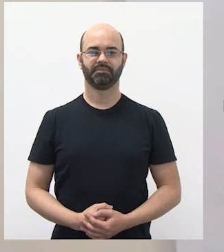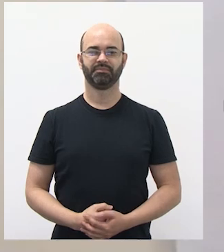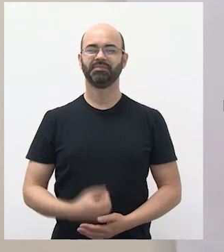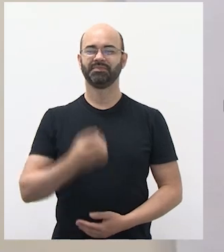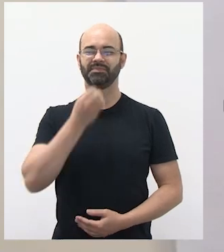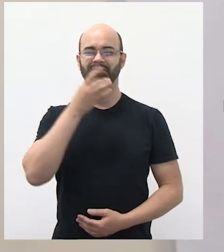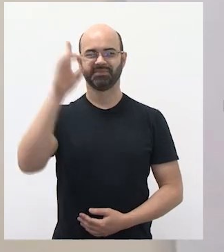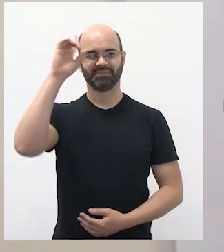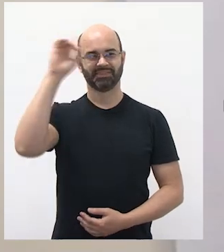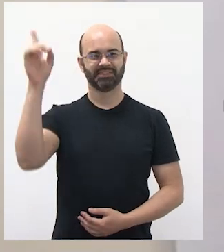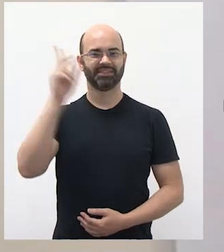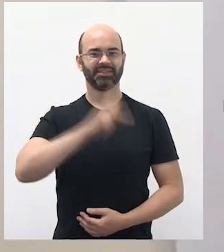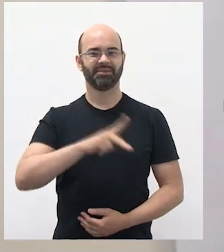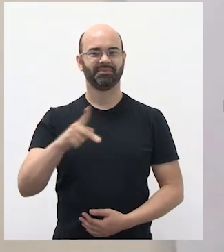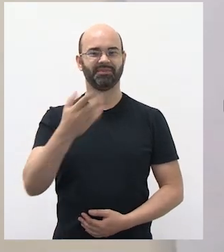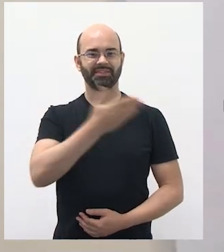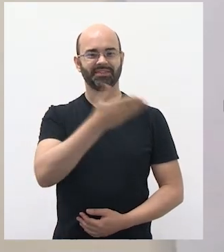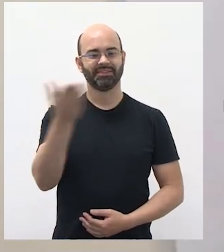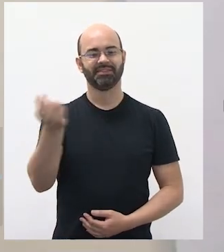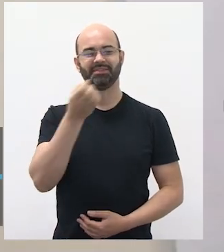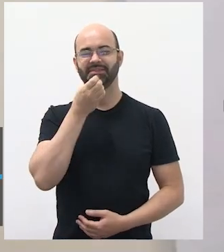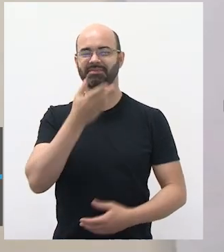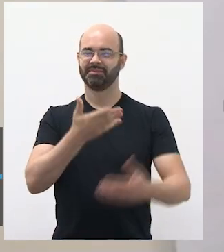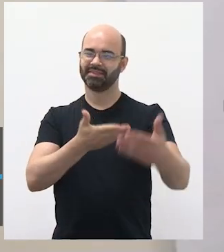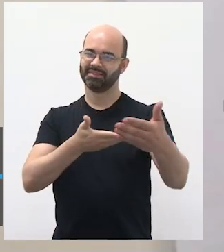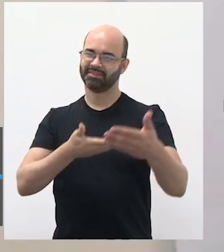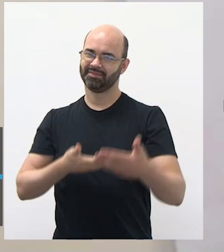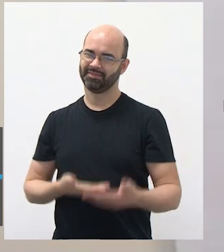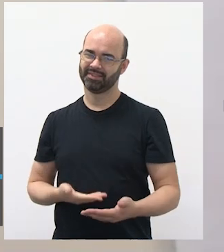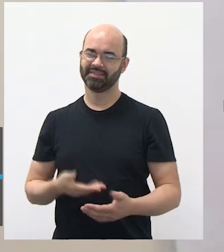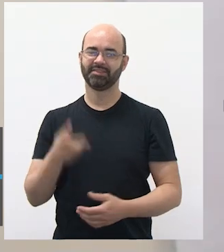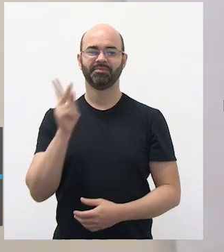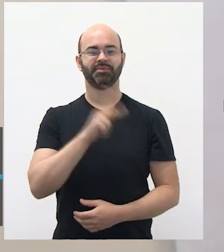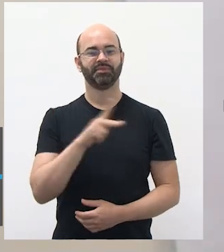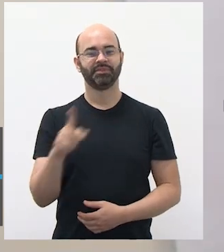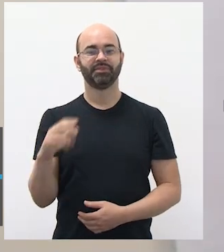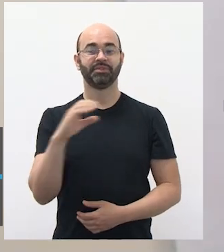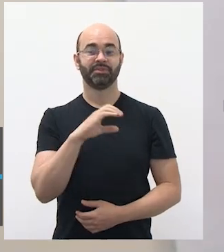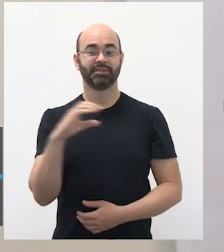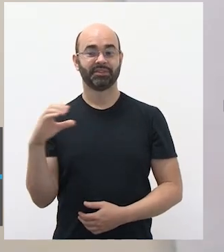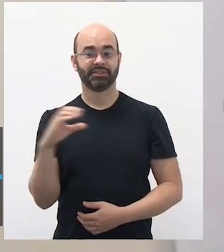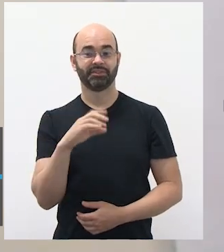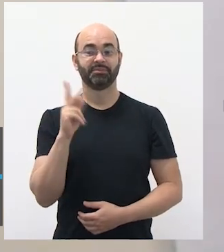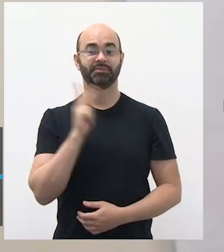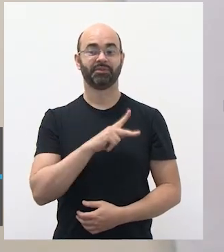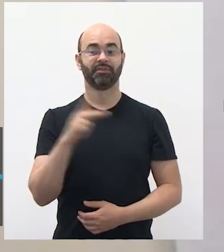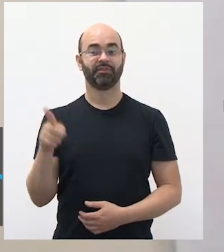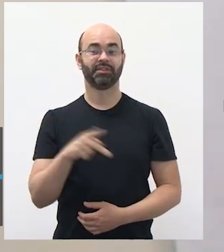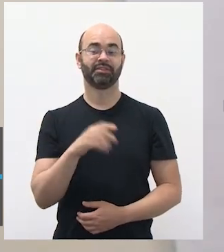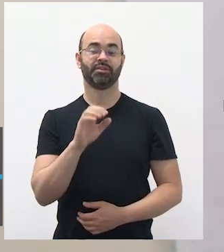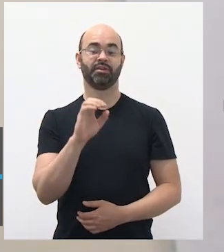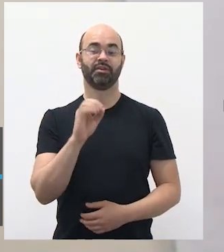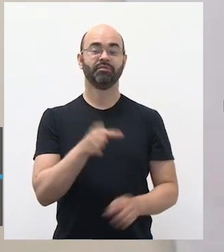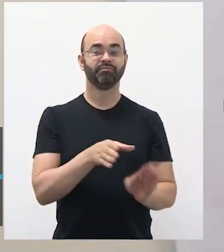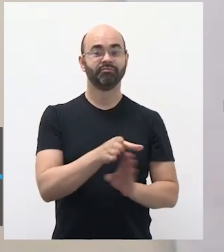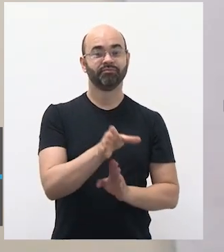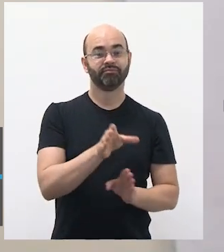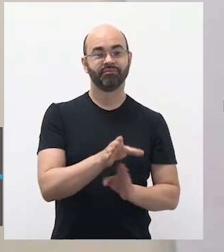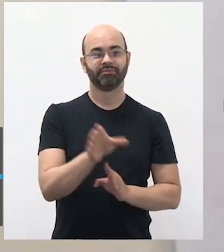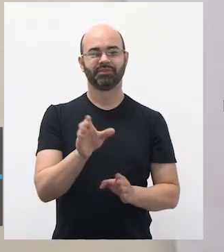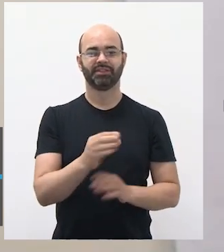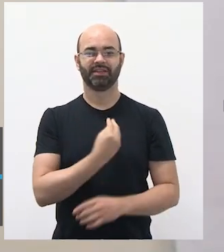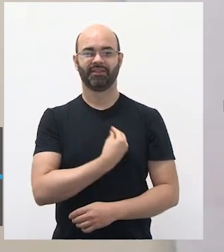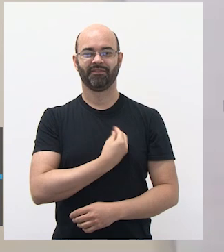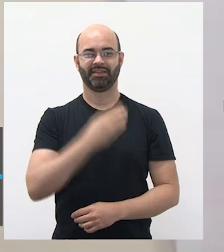Bom dia, professores, sejam todos bem-vindos, professores coordenadores, professores orientadores de convivência, principalmente,